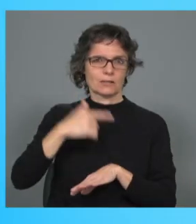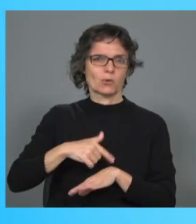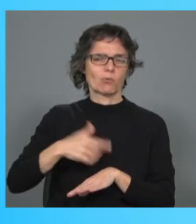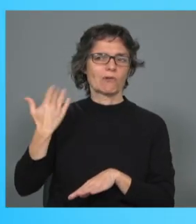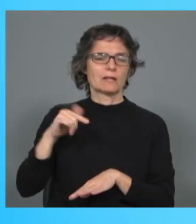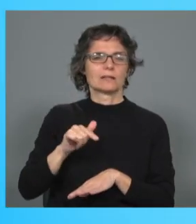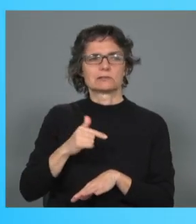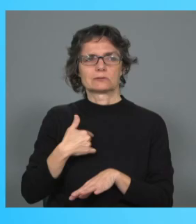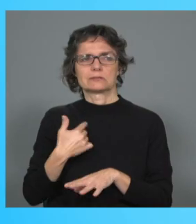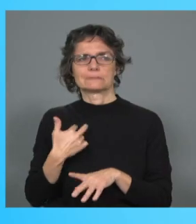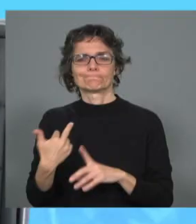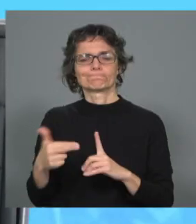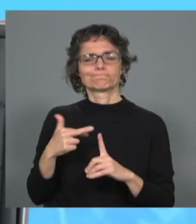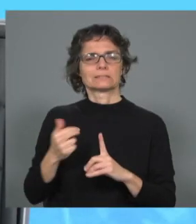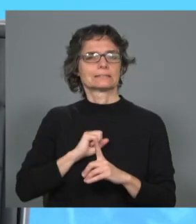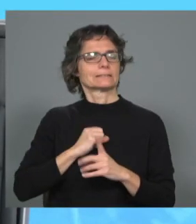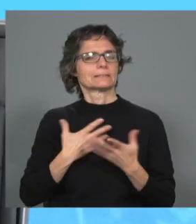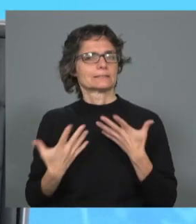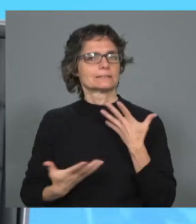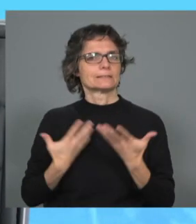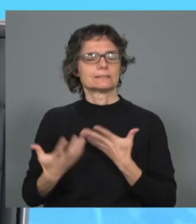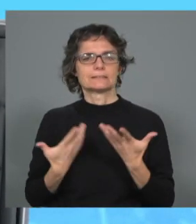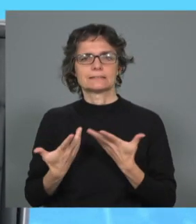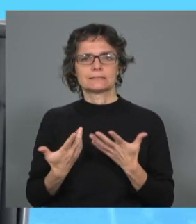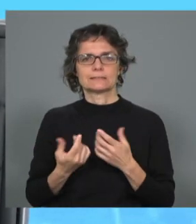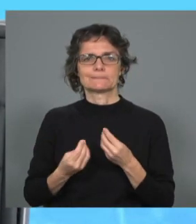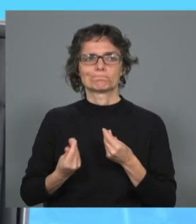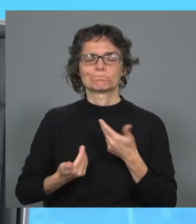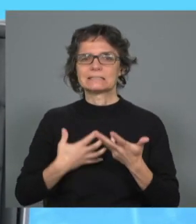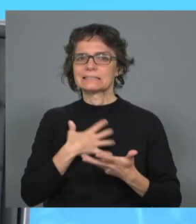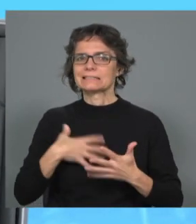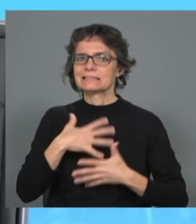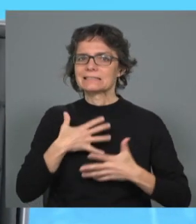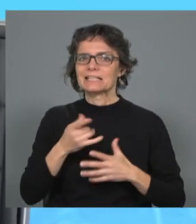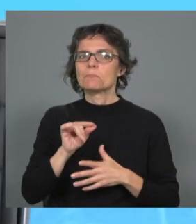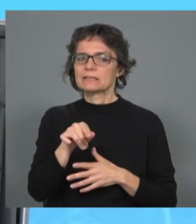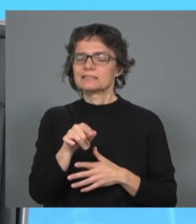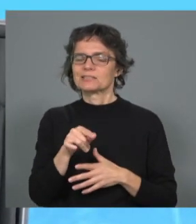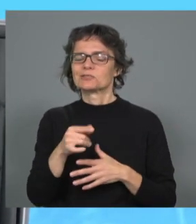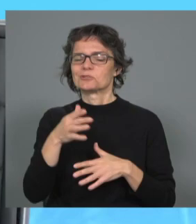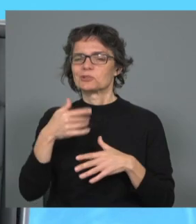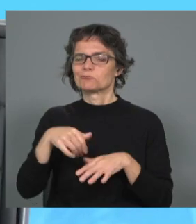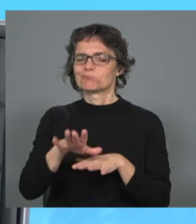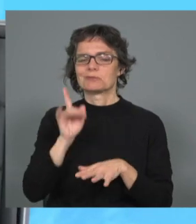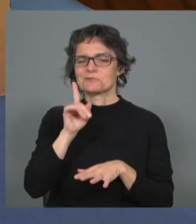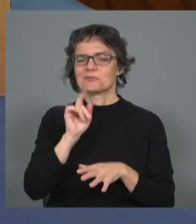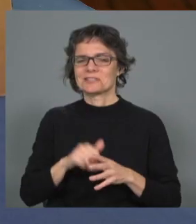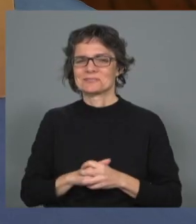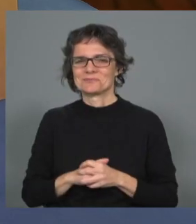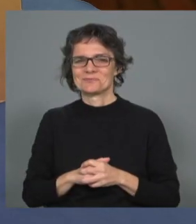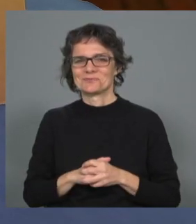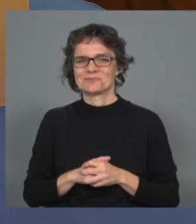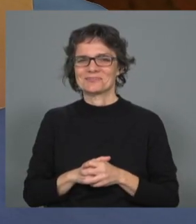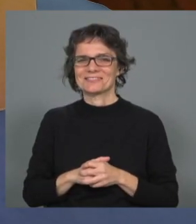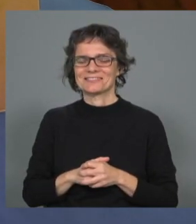ainda um bocadinho, se calhar, demasiado ingênuo de um conjunto de coisas, mas foi praticamente no início, sim. Soledade, então,